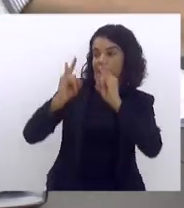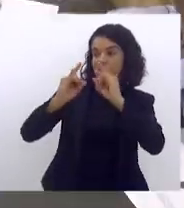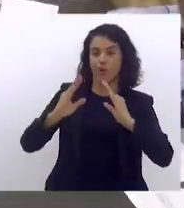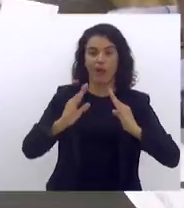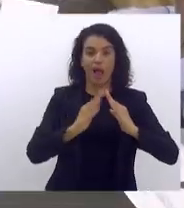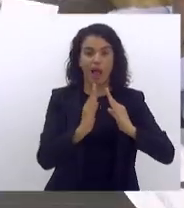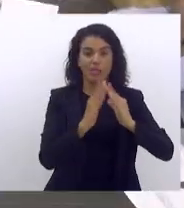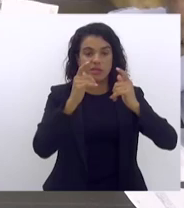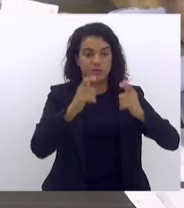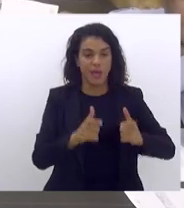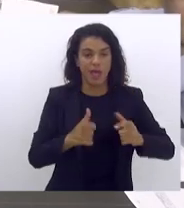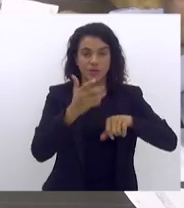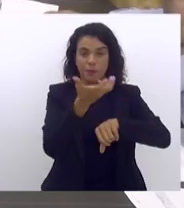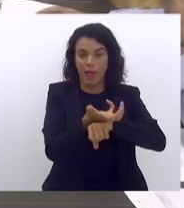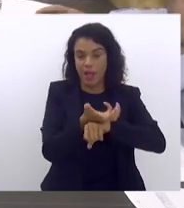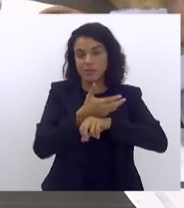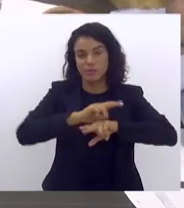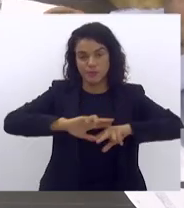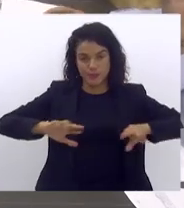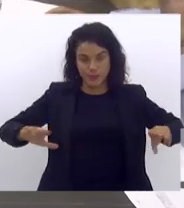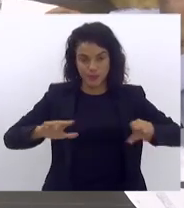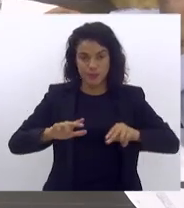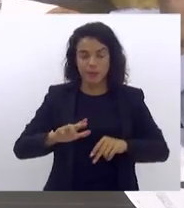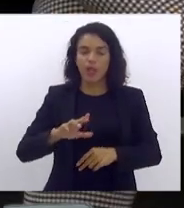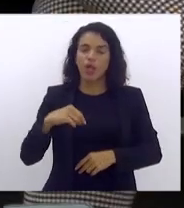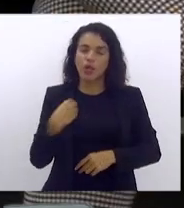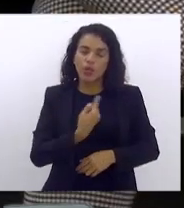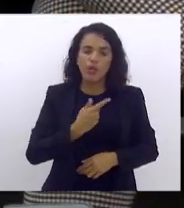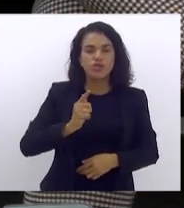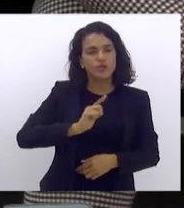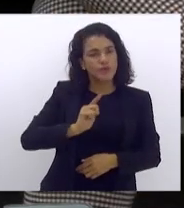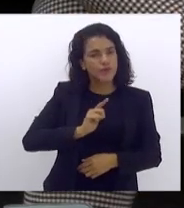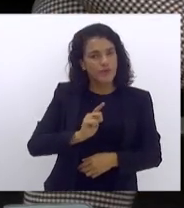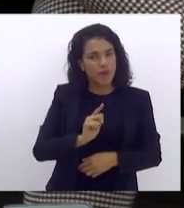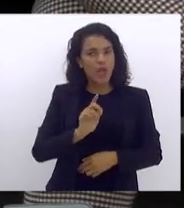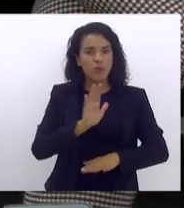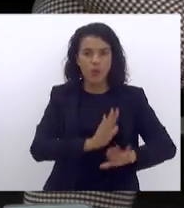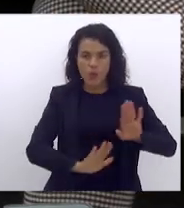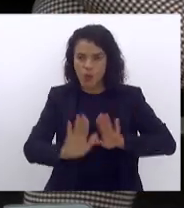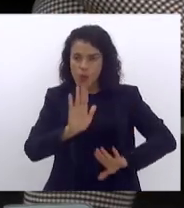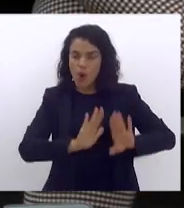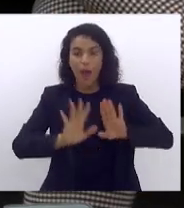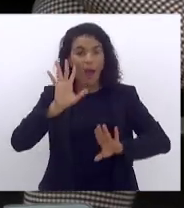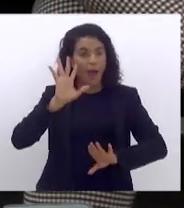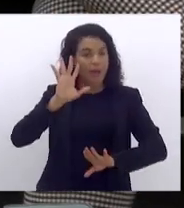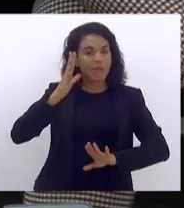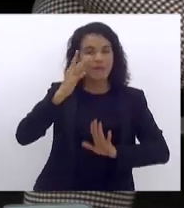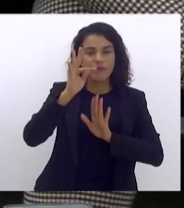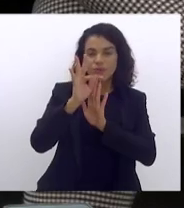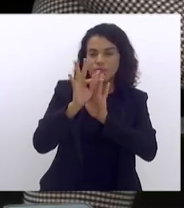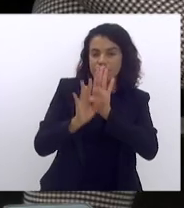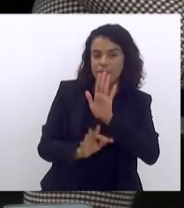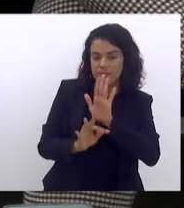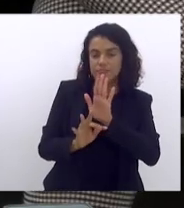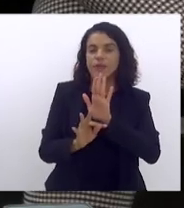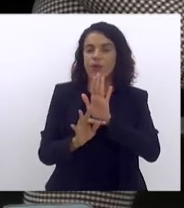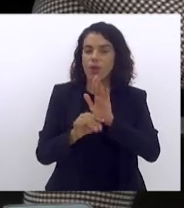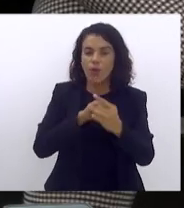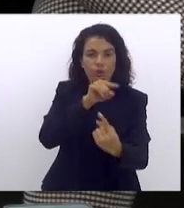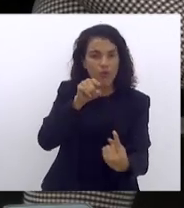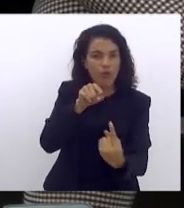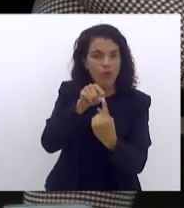não. E no caso aqui, nós tivemos muito cuidado ao definir o texto ser bem